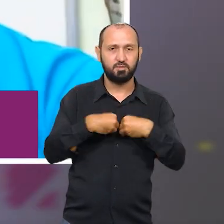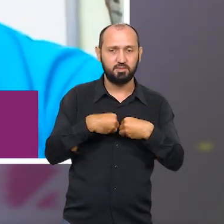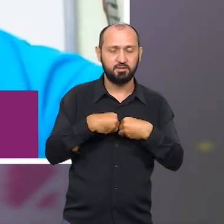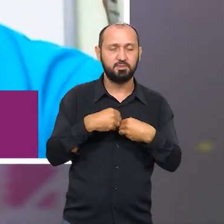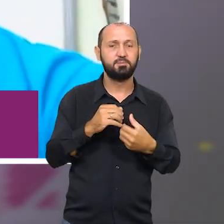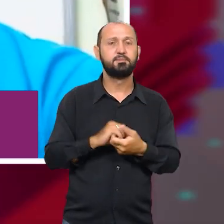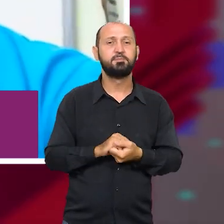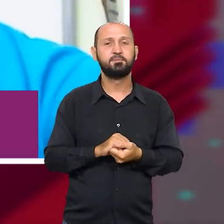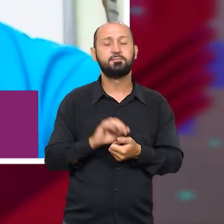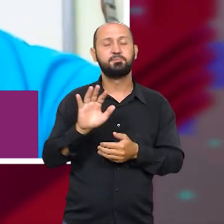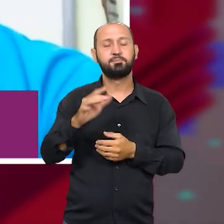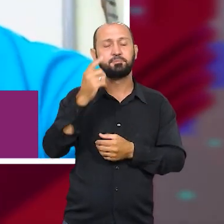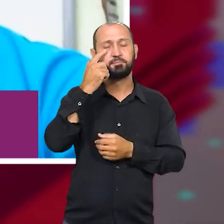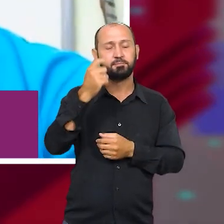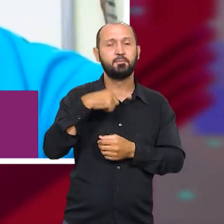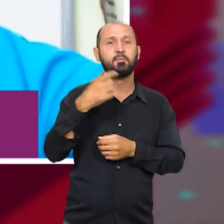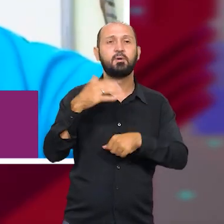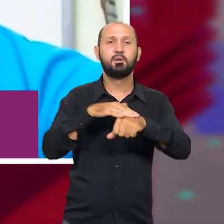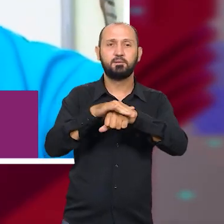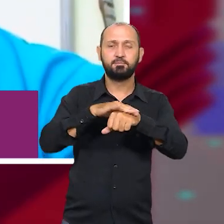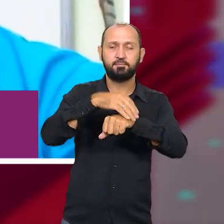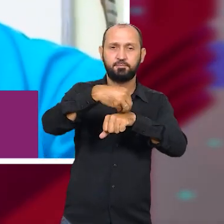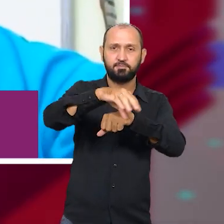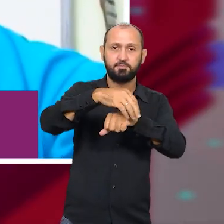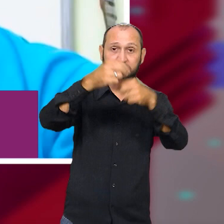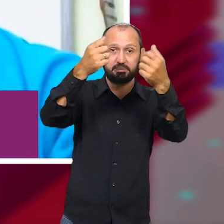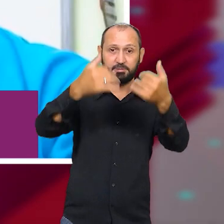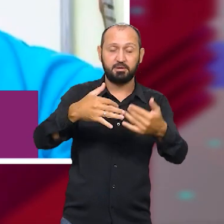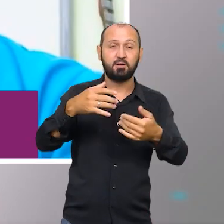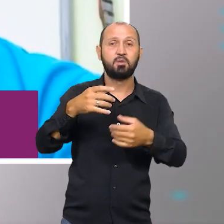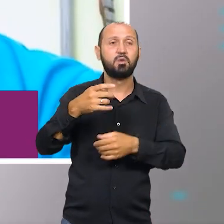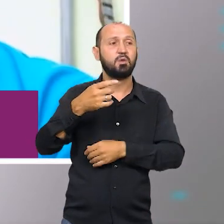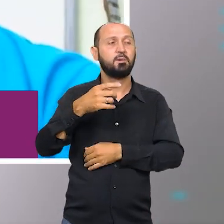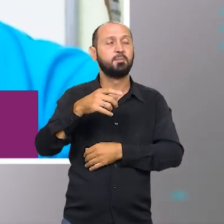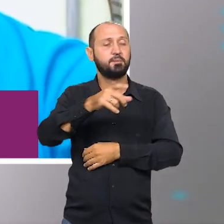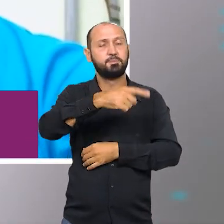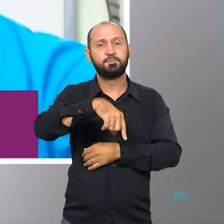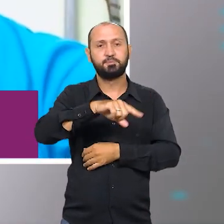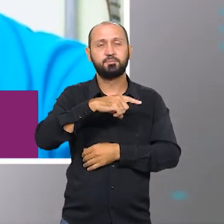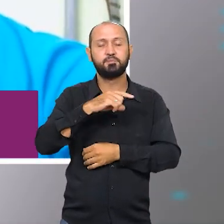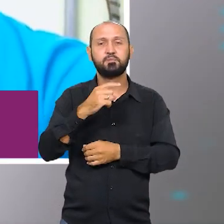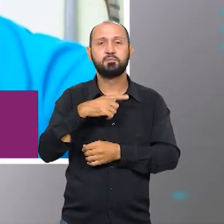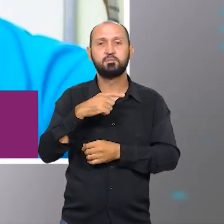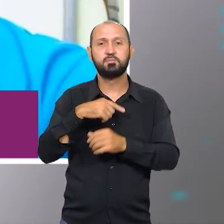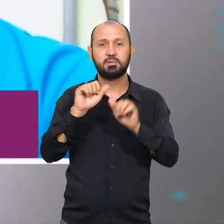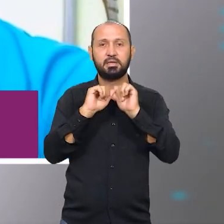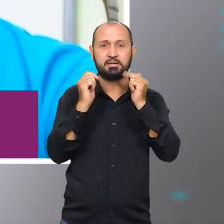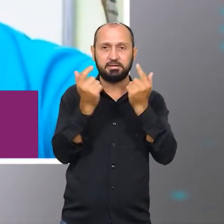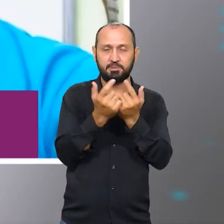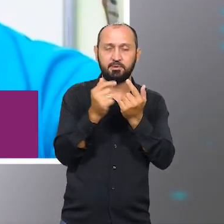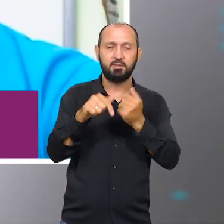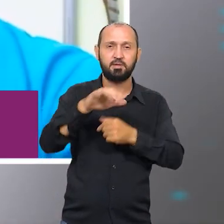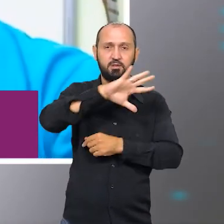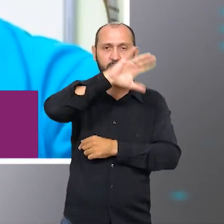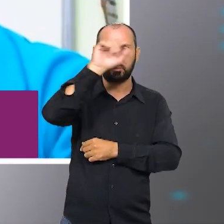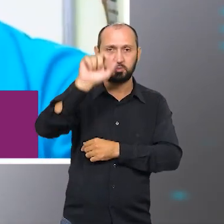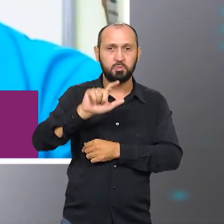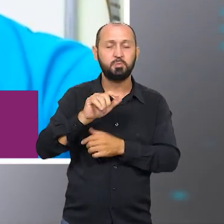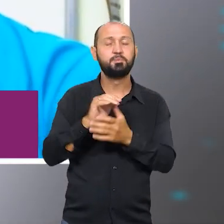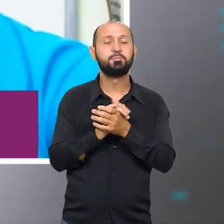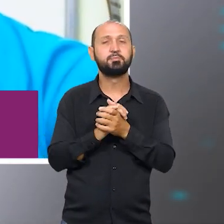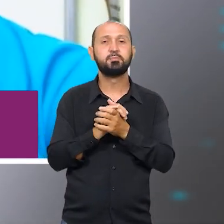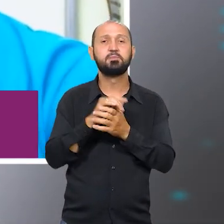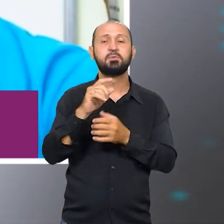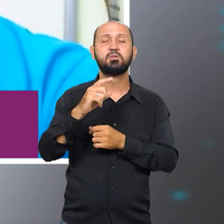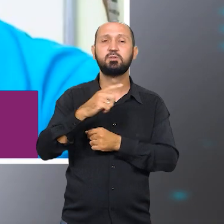O interessante, que eu até gostaria de deixar registrado aqui, como nós somos da Assembleia Legislativa de Mato Grosso do Sul, é que a gente